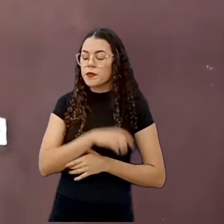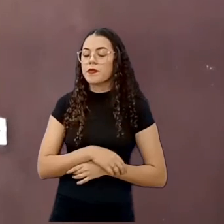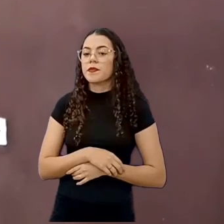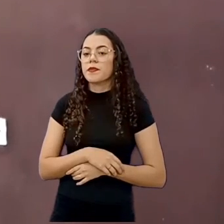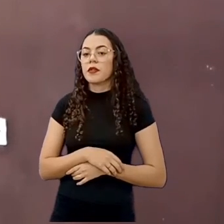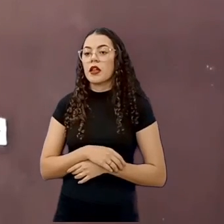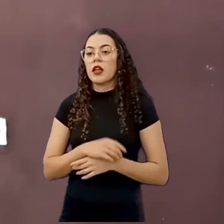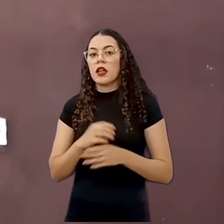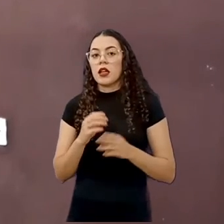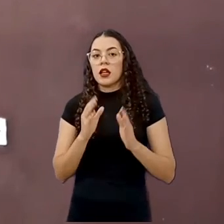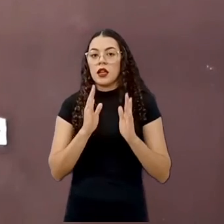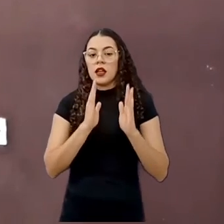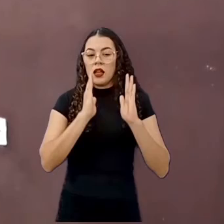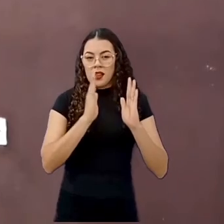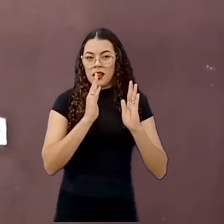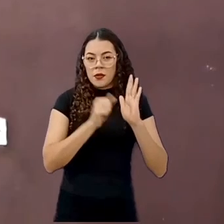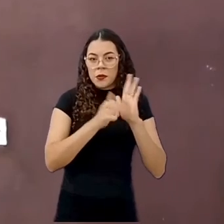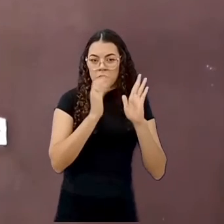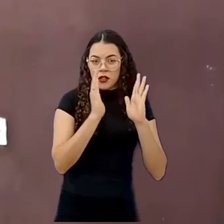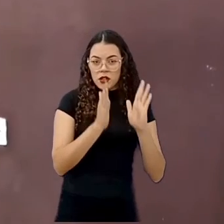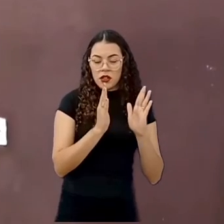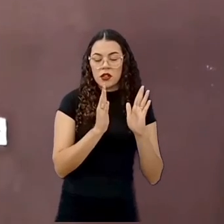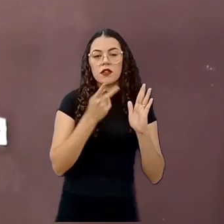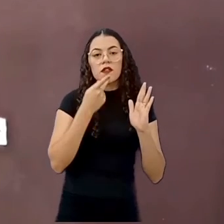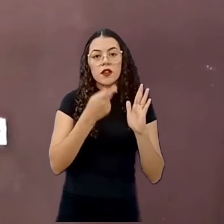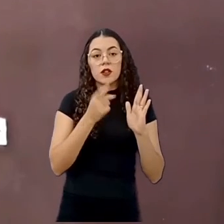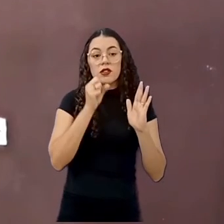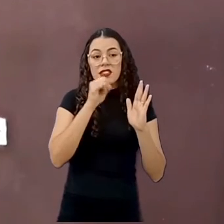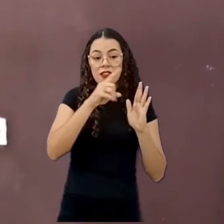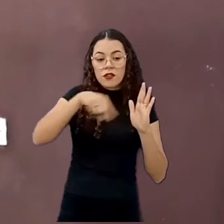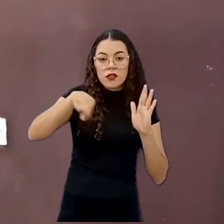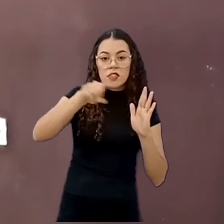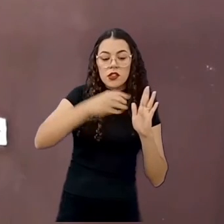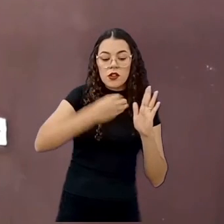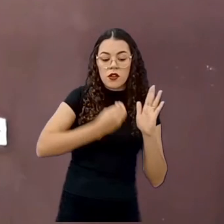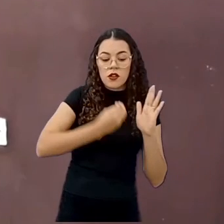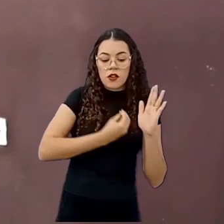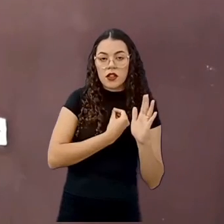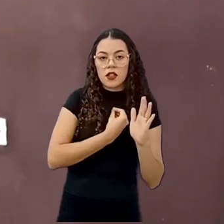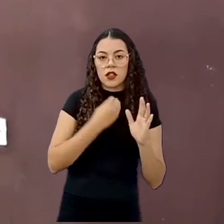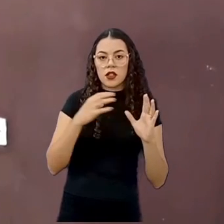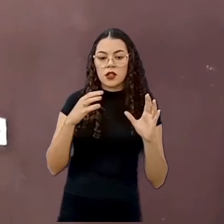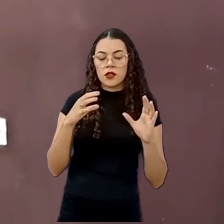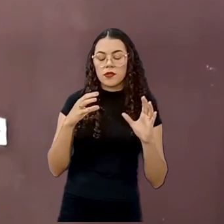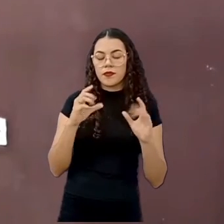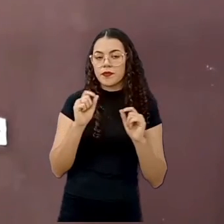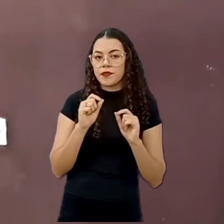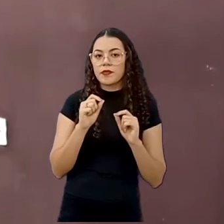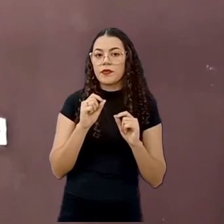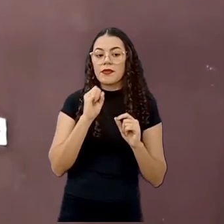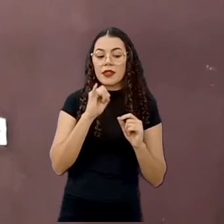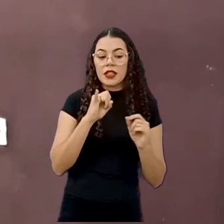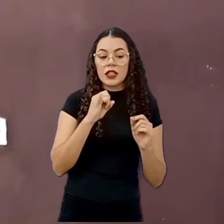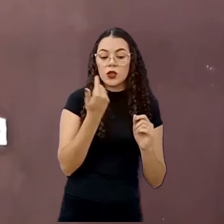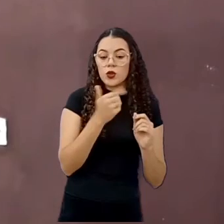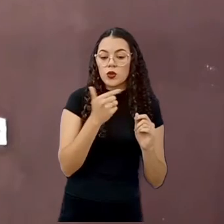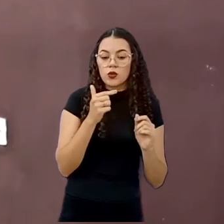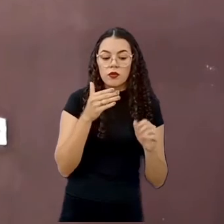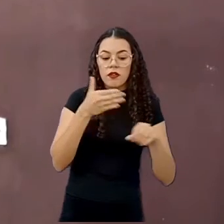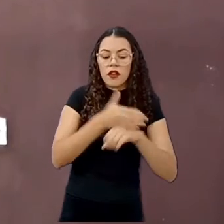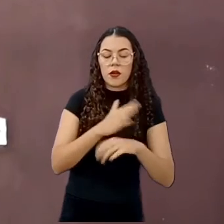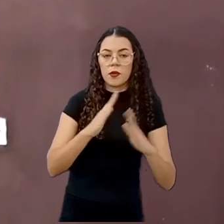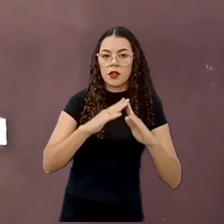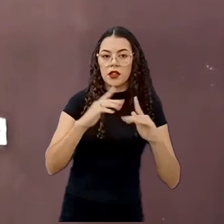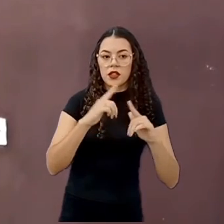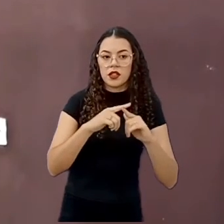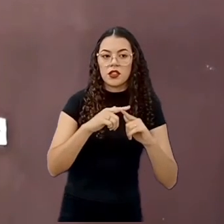Na primeira parte eu disse assim: se você está vivendo no meio de uma comunidade, se você não está vivendo numa comunidade que